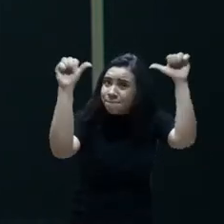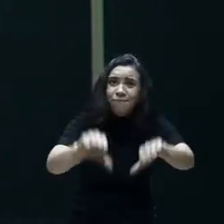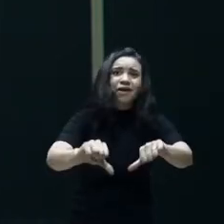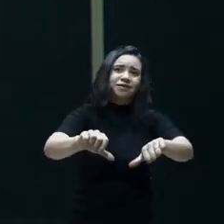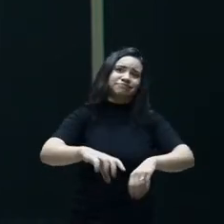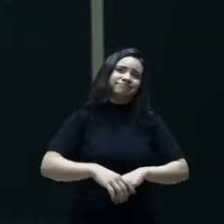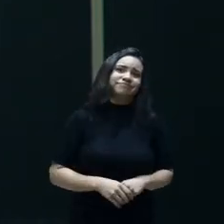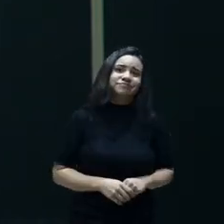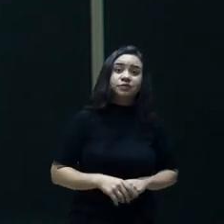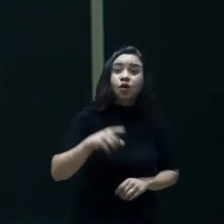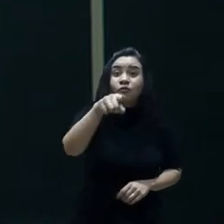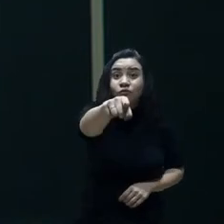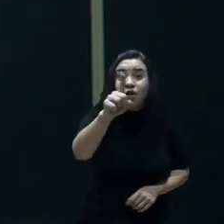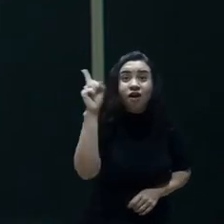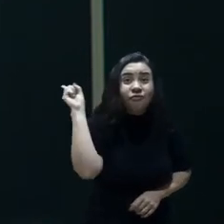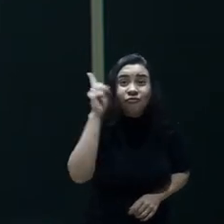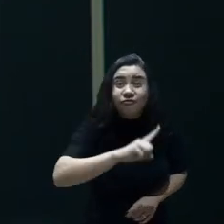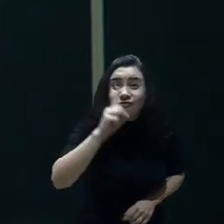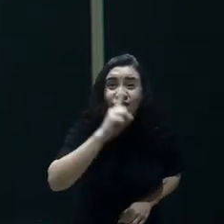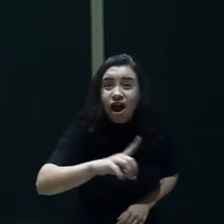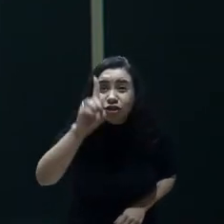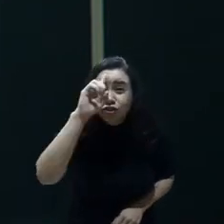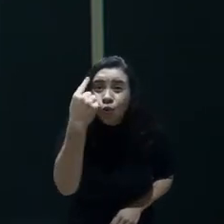está falhando um dia, você está ruim demais.